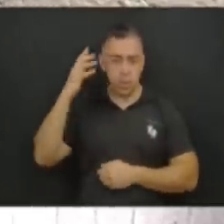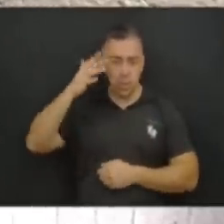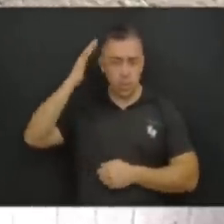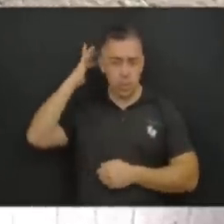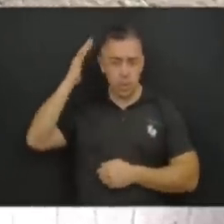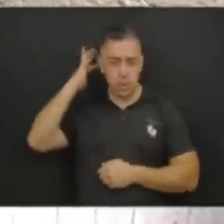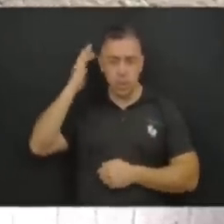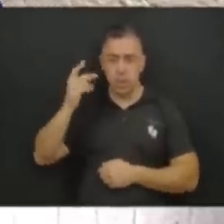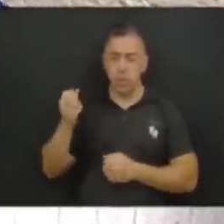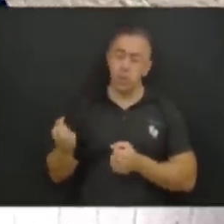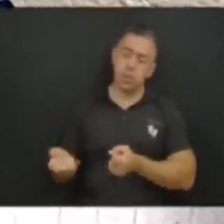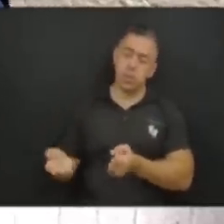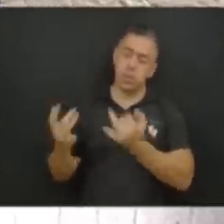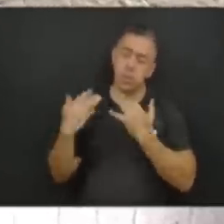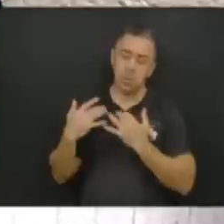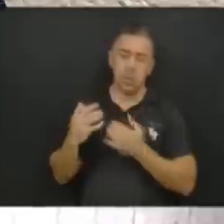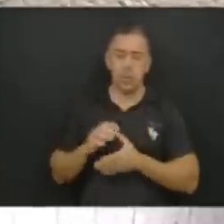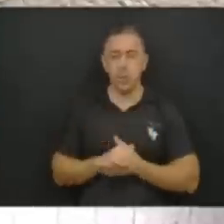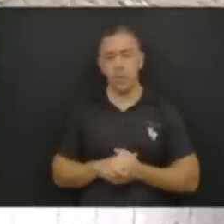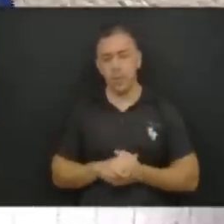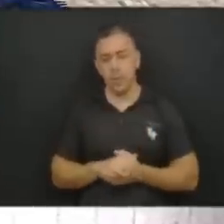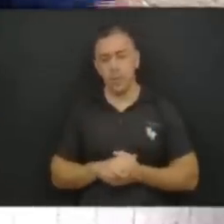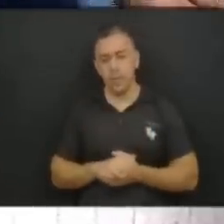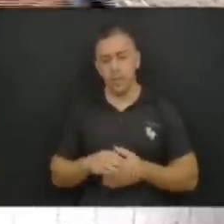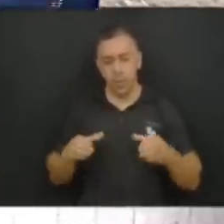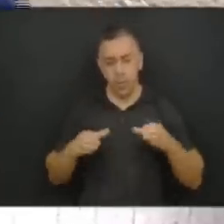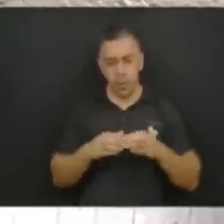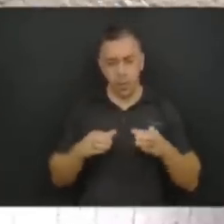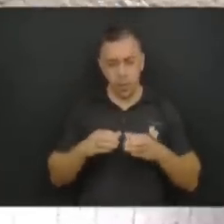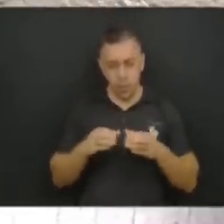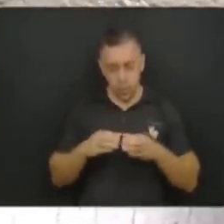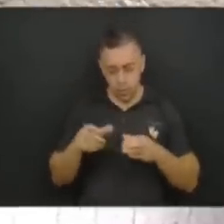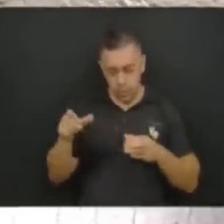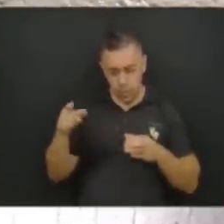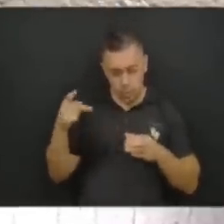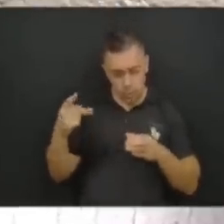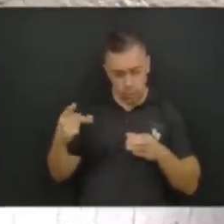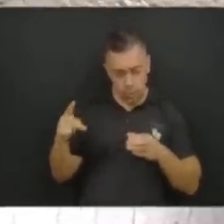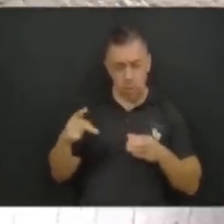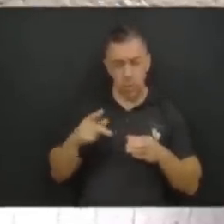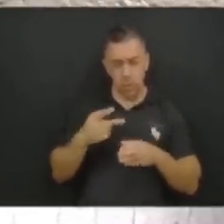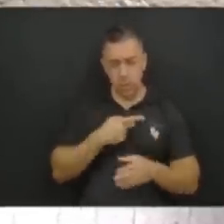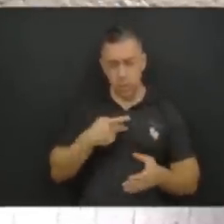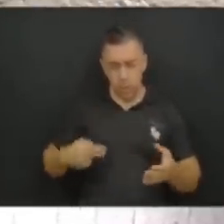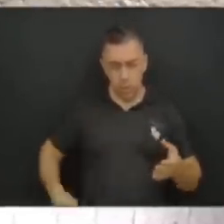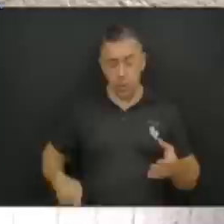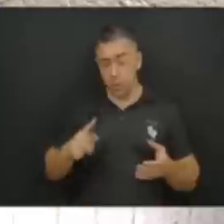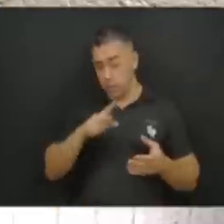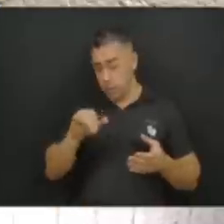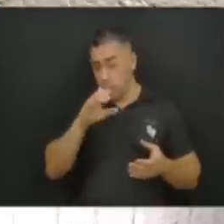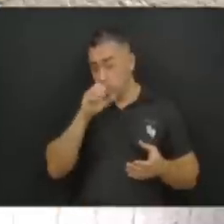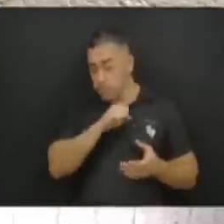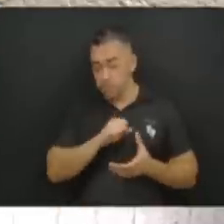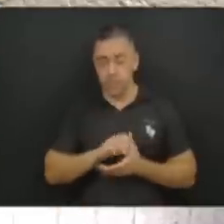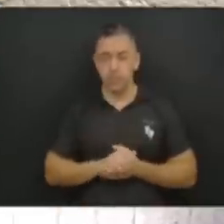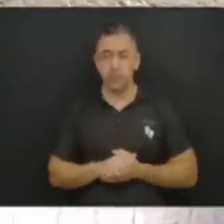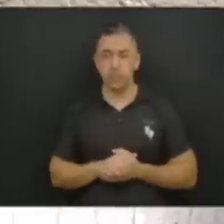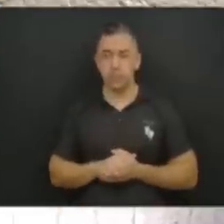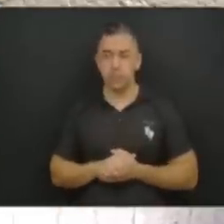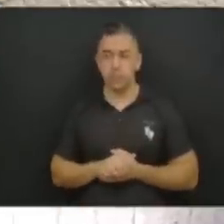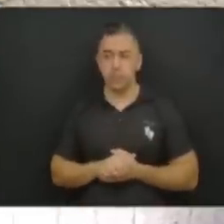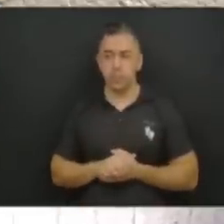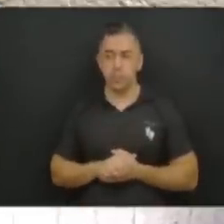presidente fez de tudo e da Comissão da qual é presidente ó e vai ser rápido já